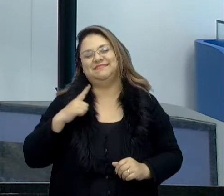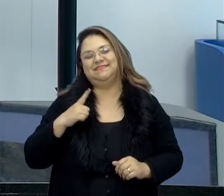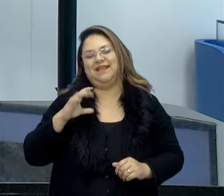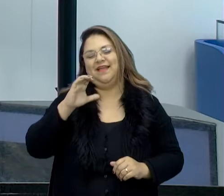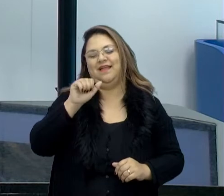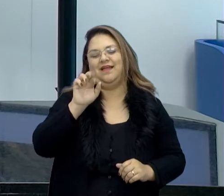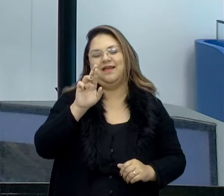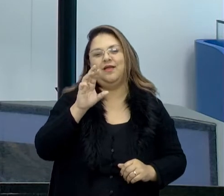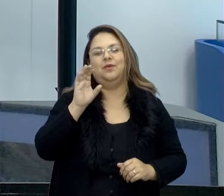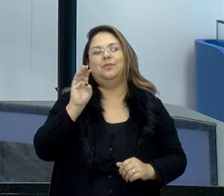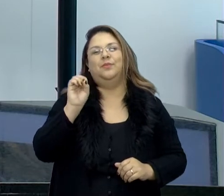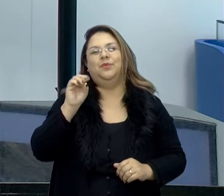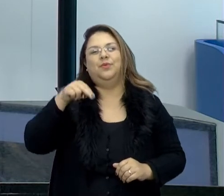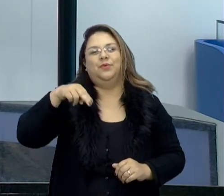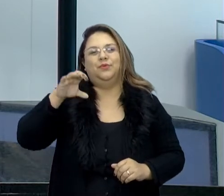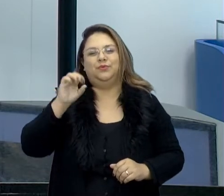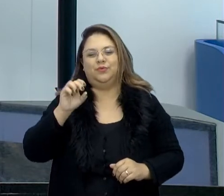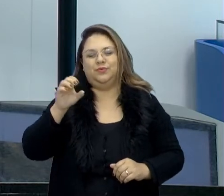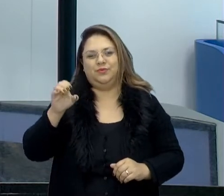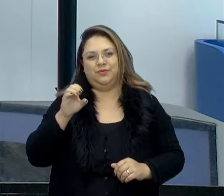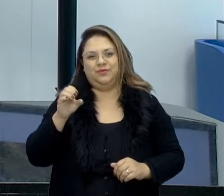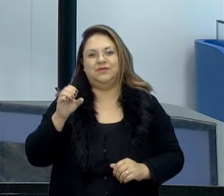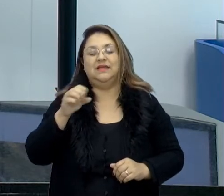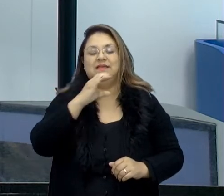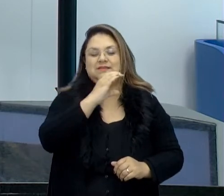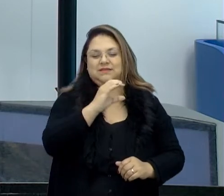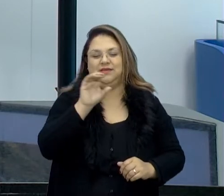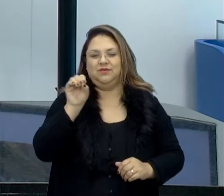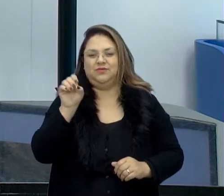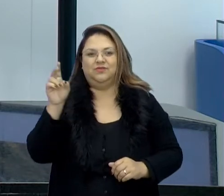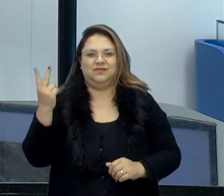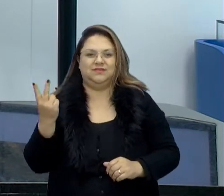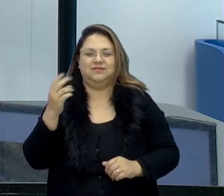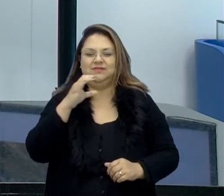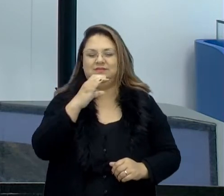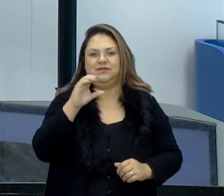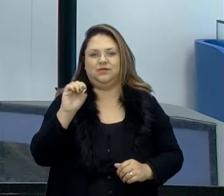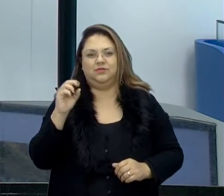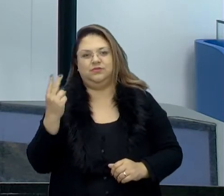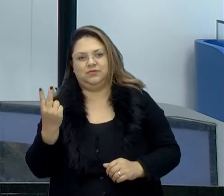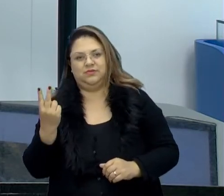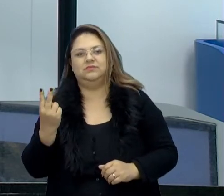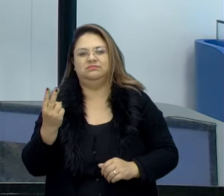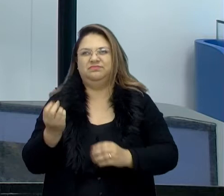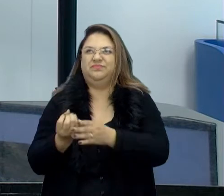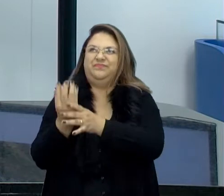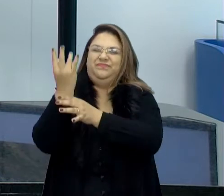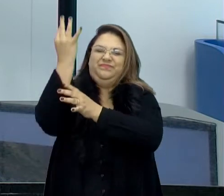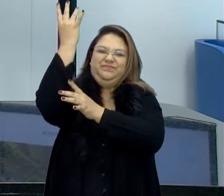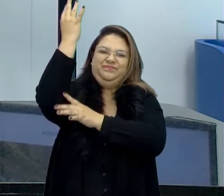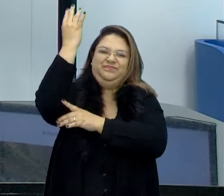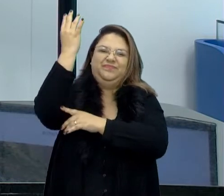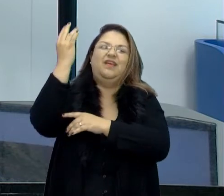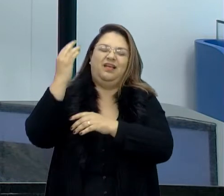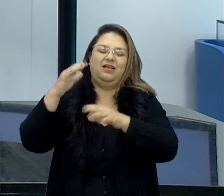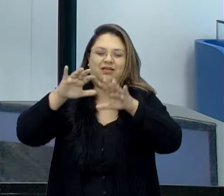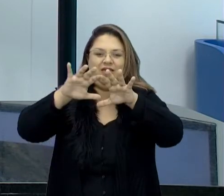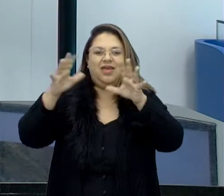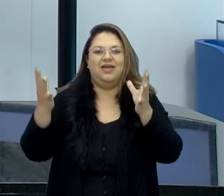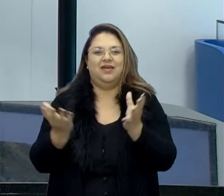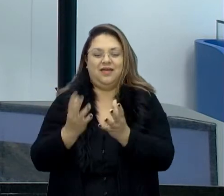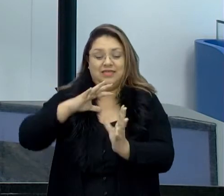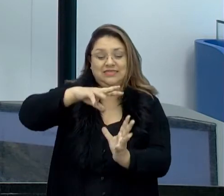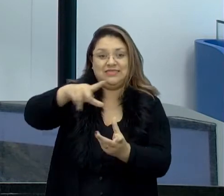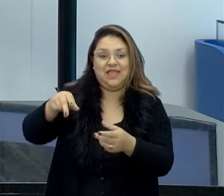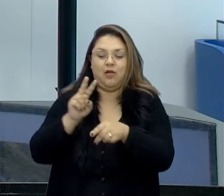de carbono ainda vai para a atmosfera, lembrando, né, que ele é um gás que potencializa o efeito estufa, assim